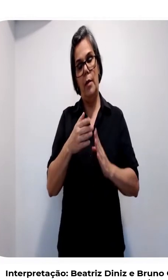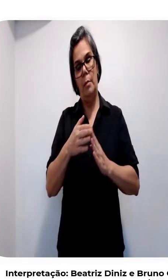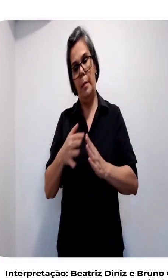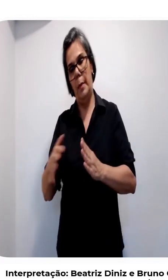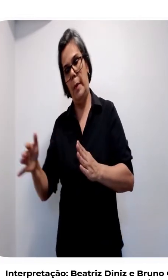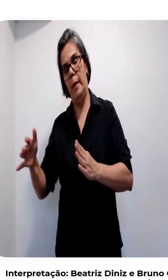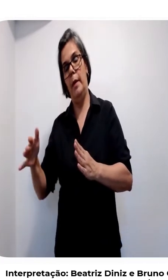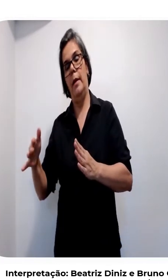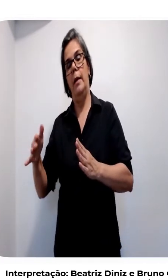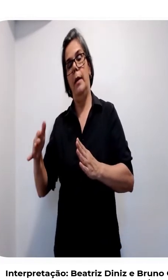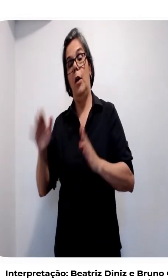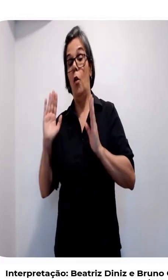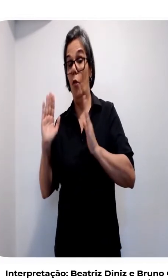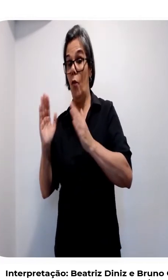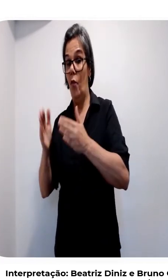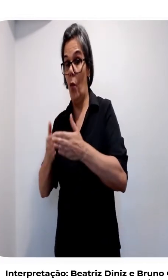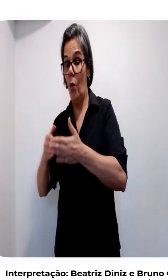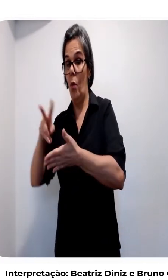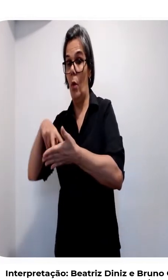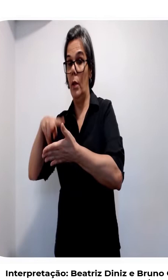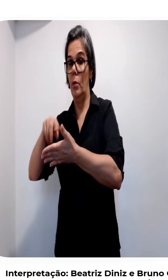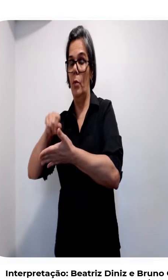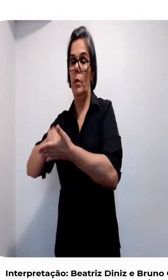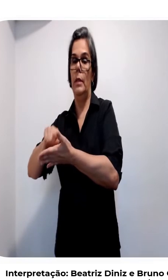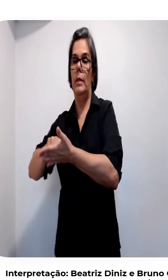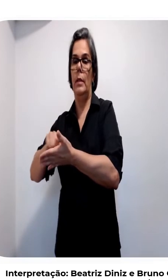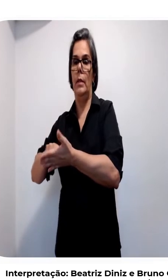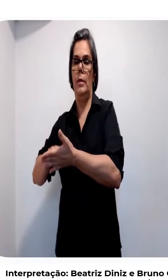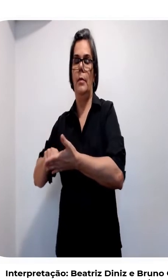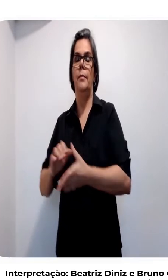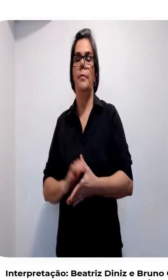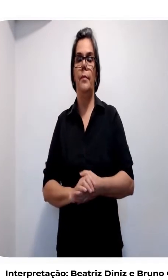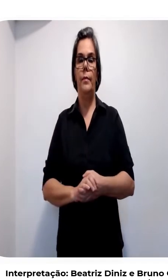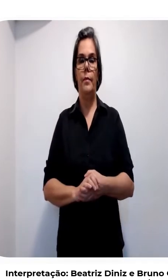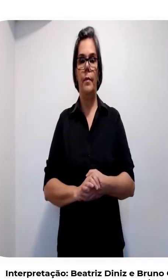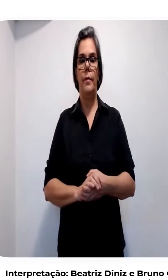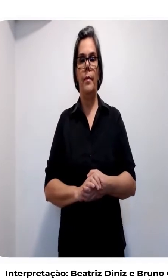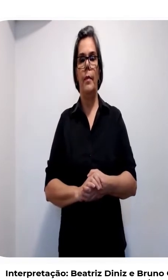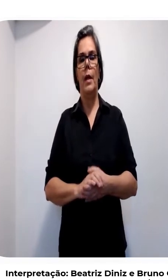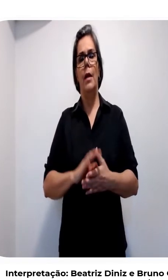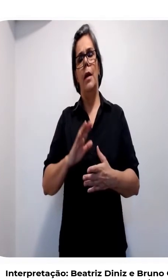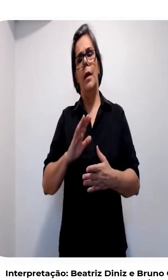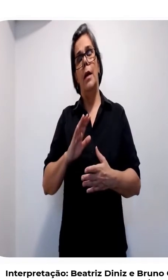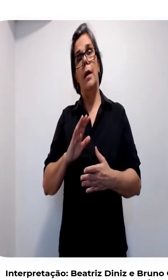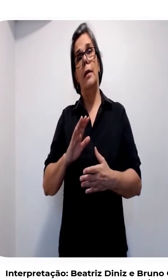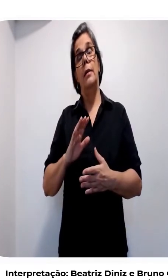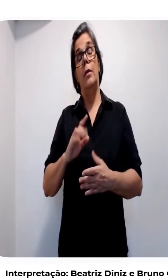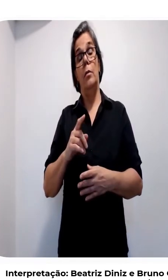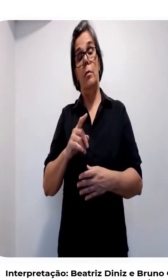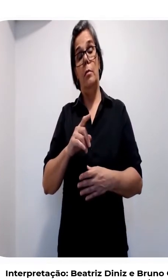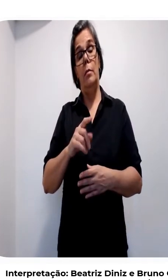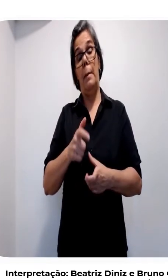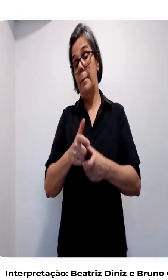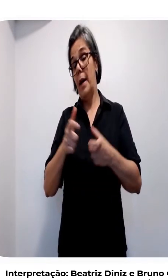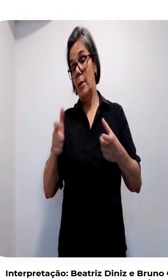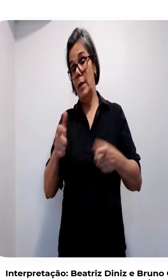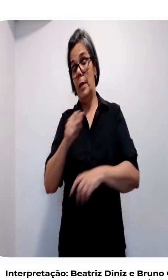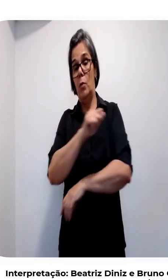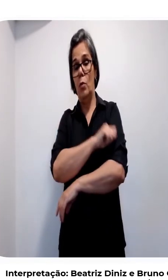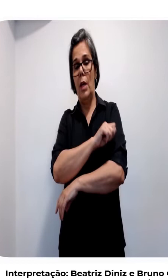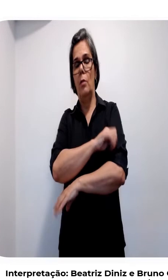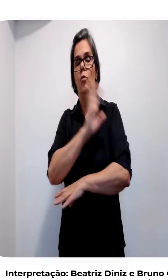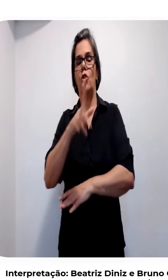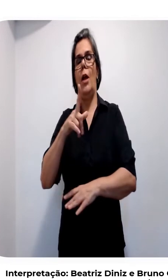mais focado realmente na leitura e na escrita. E como eu já disse, os alunos eles já possuem a maioria das atividades